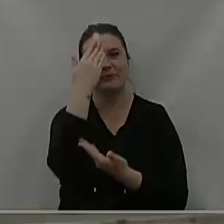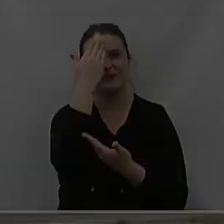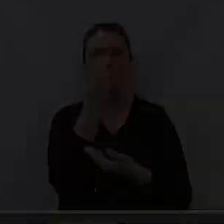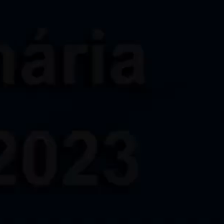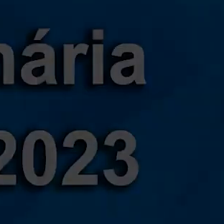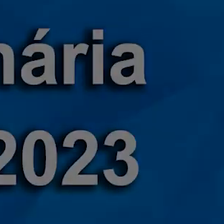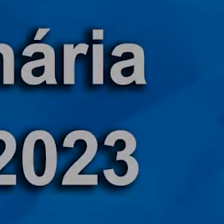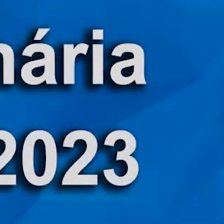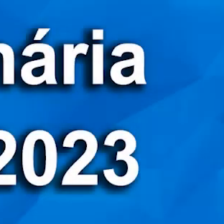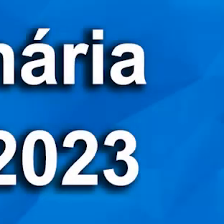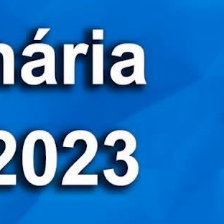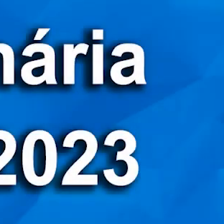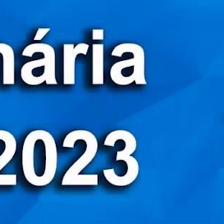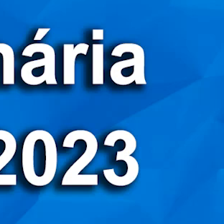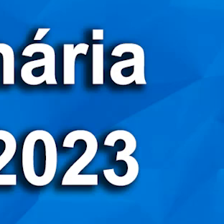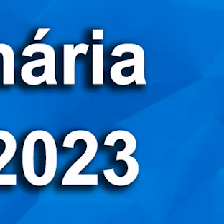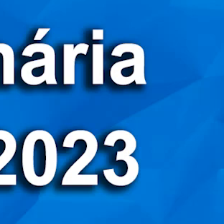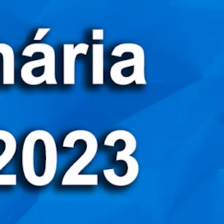uma boa noite